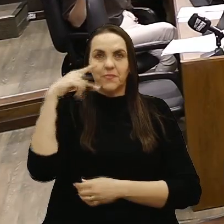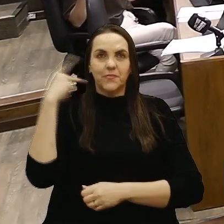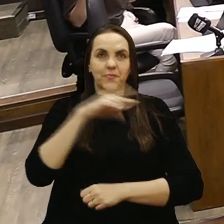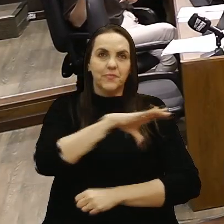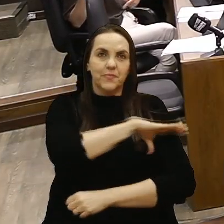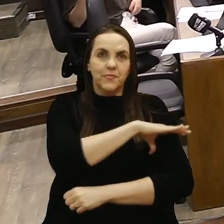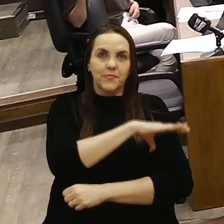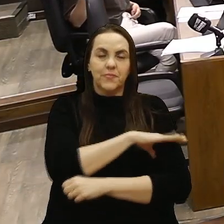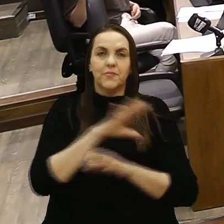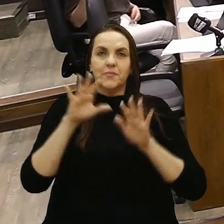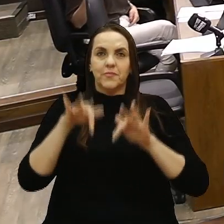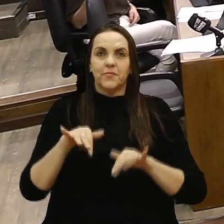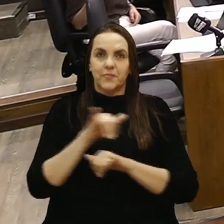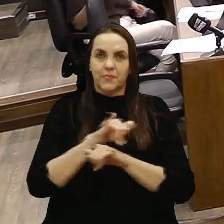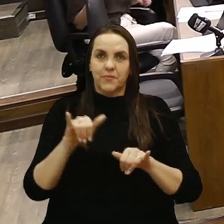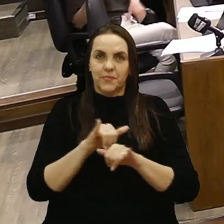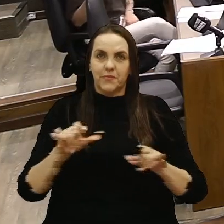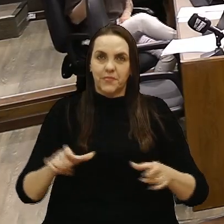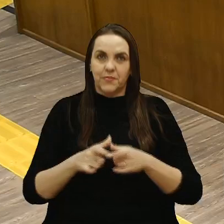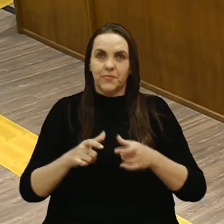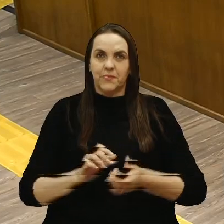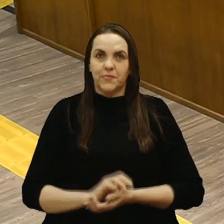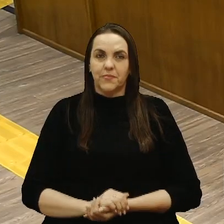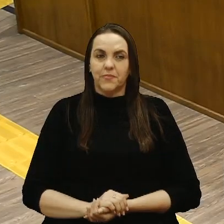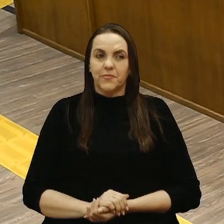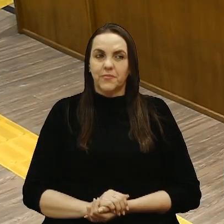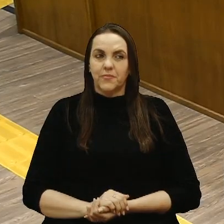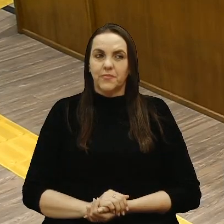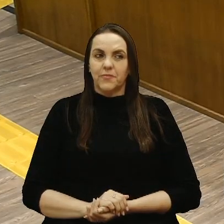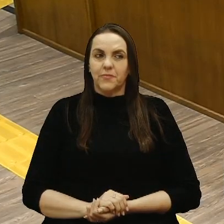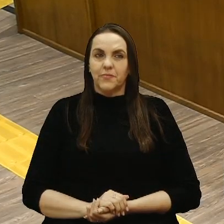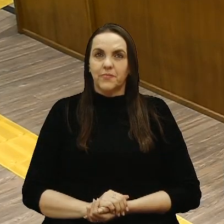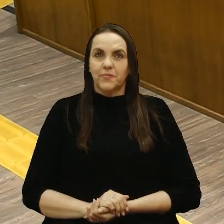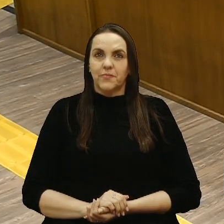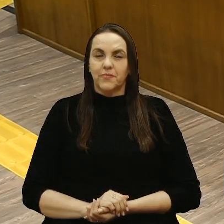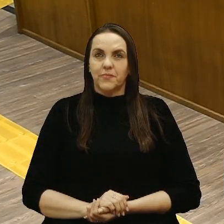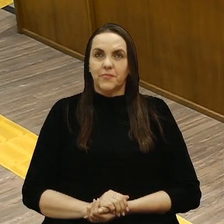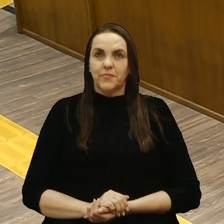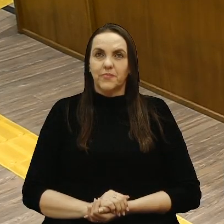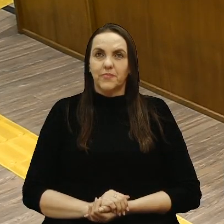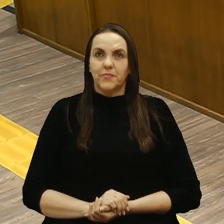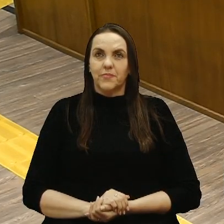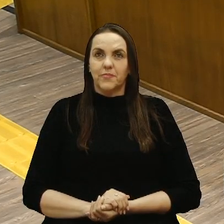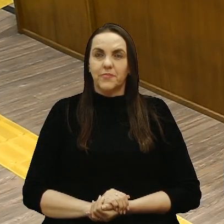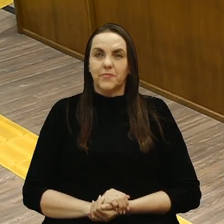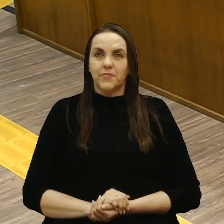Ramon. Encerradas as pequenas comunicações. Passemos